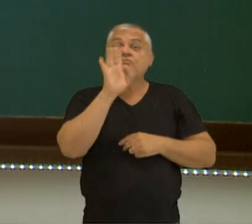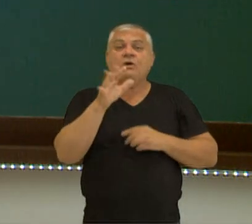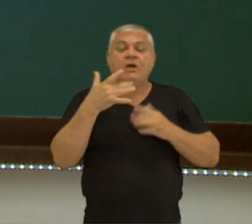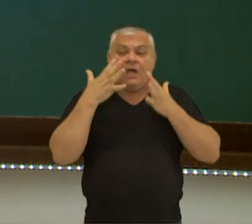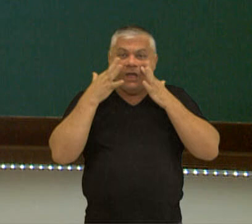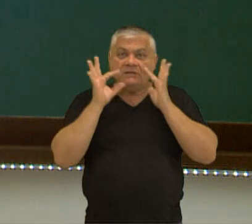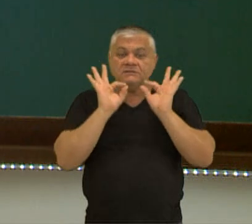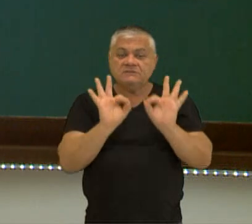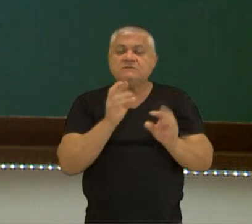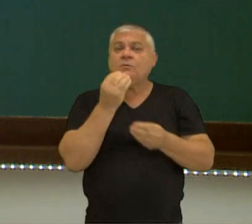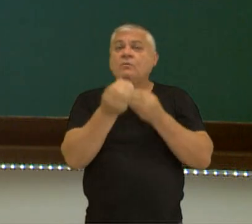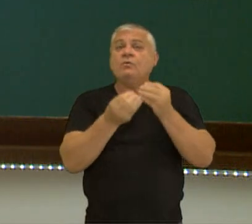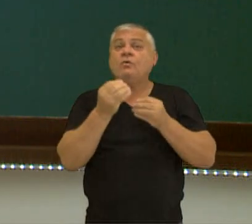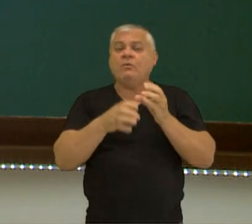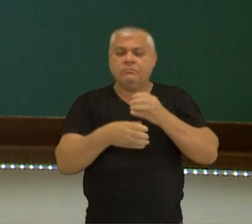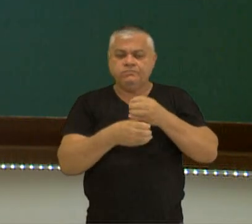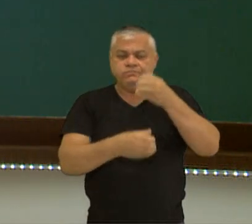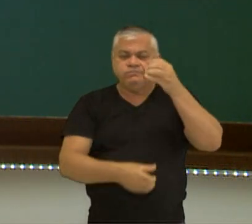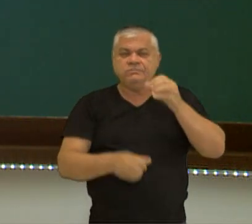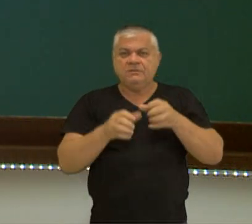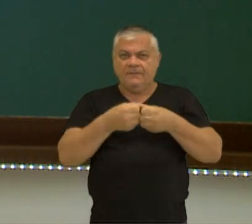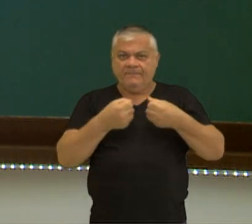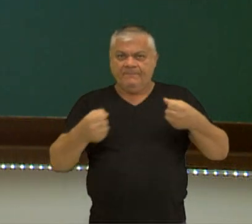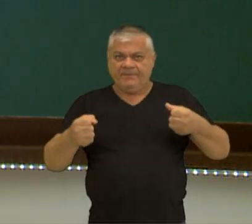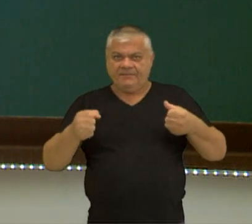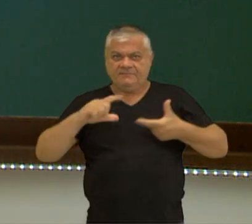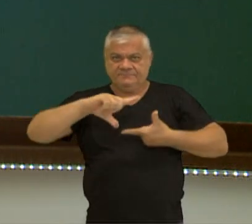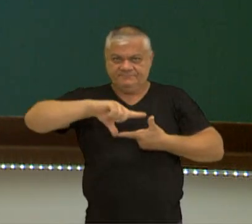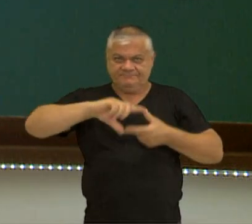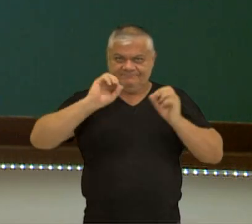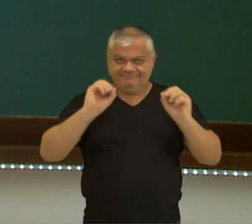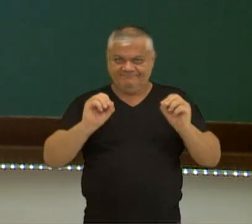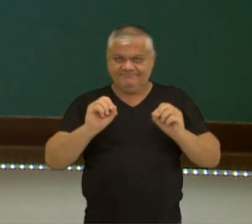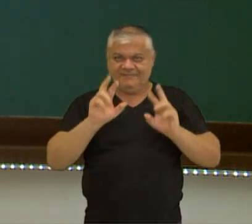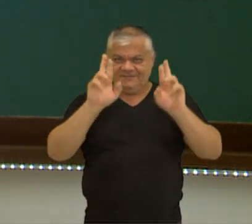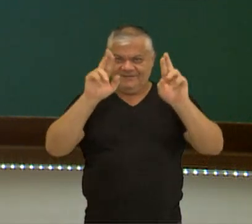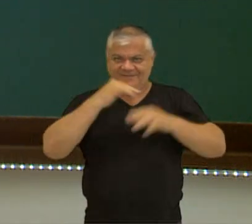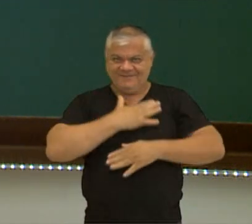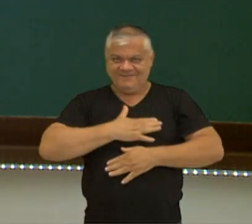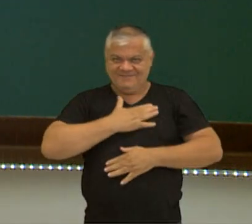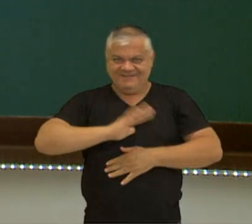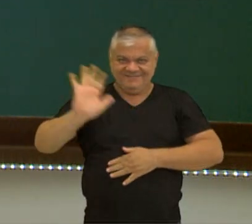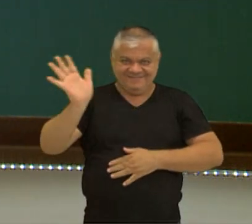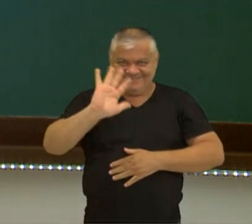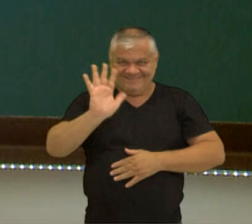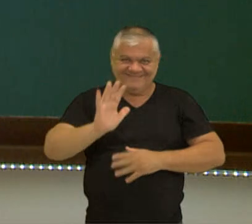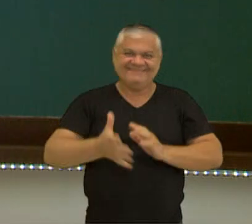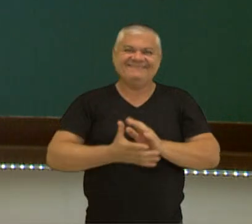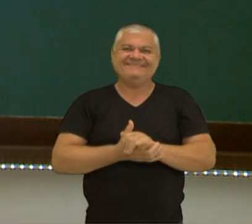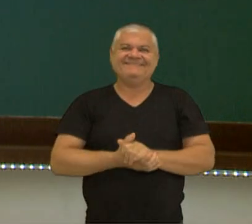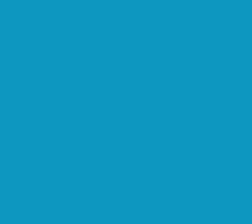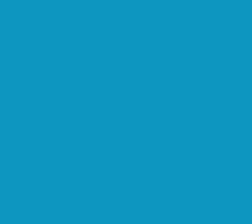precisamos ver o formato da planificação. Espero que vocês tenham gostado e até breve, pessoal.